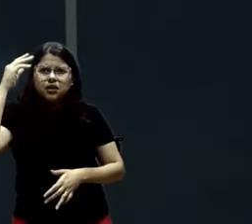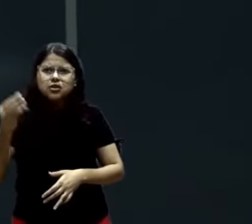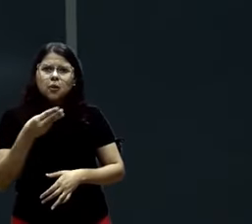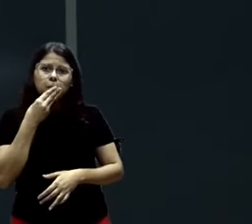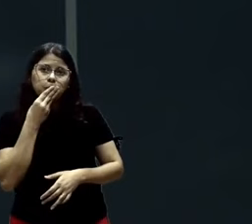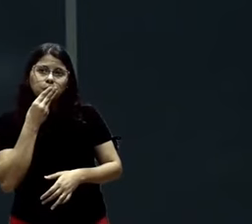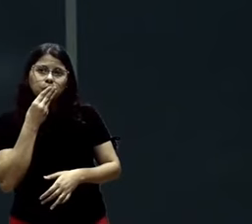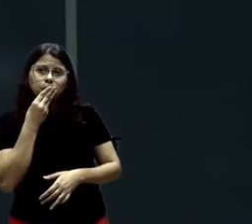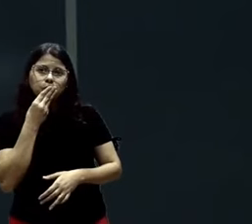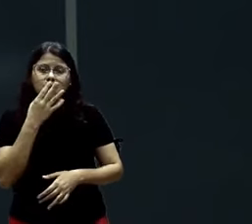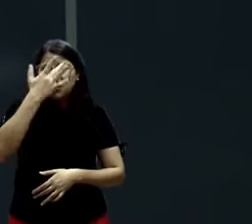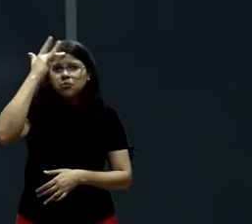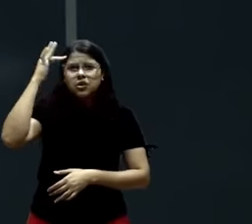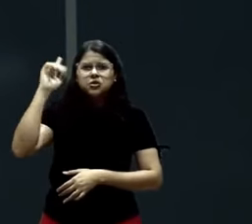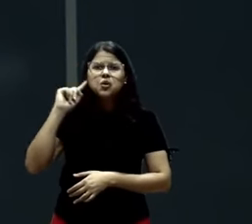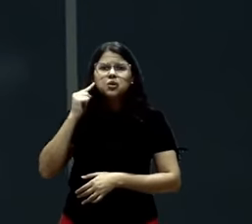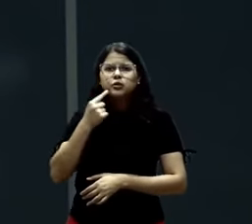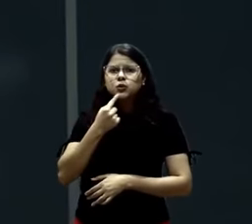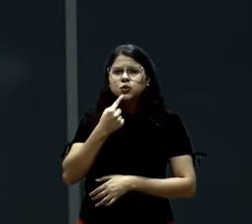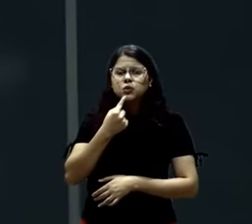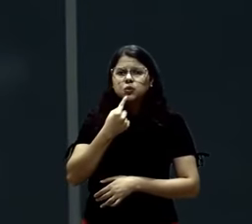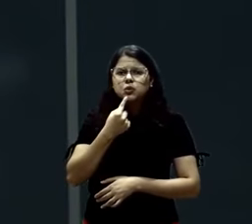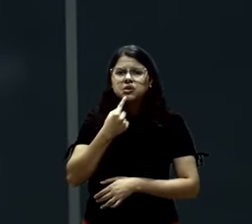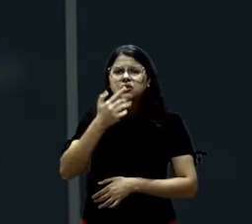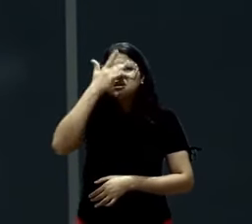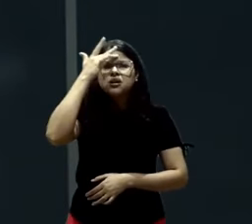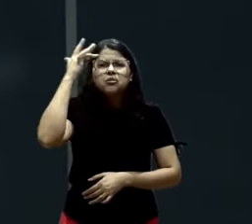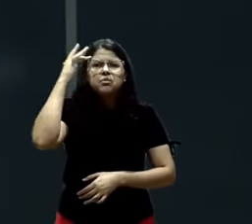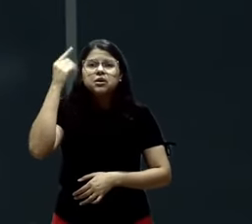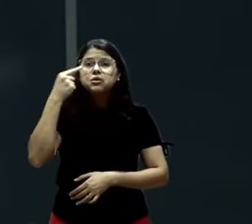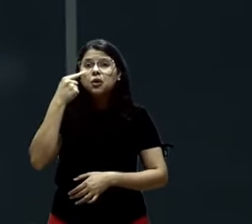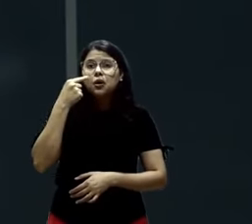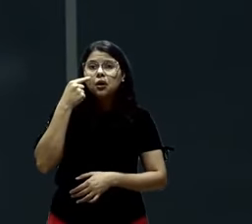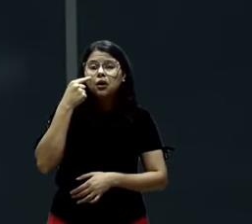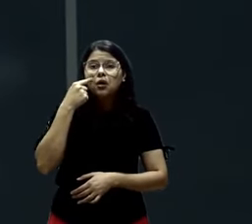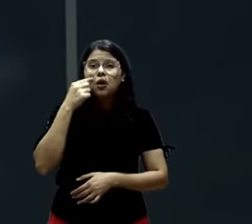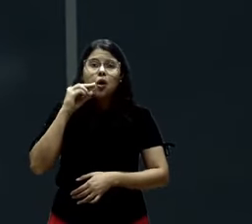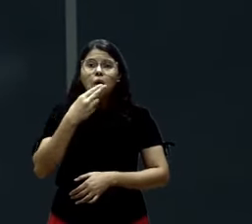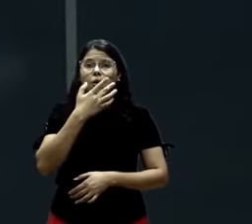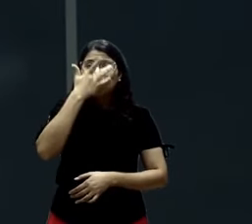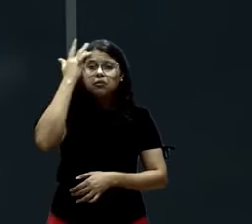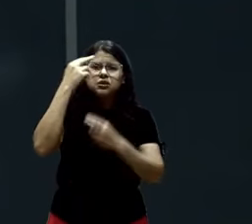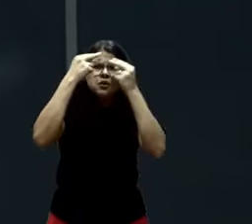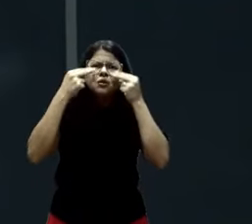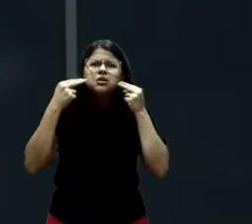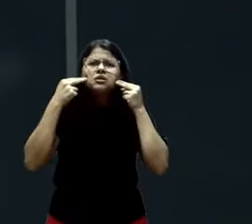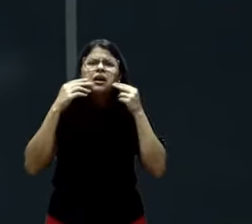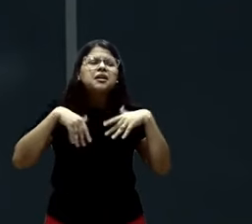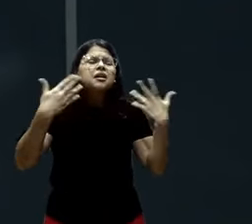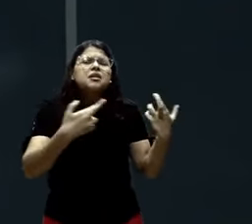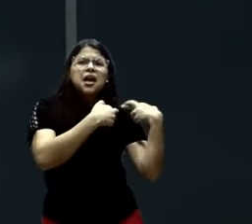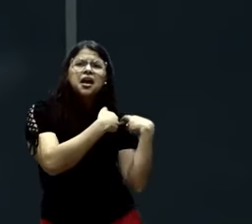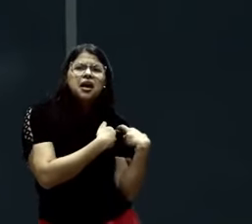Moisés, quem fez o surdo? Quem fez o que vê? Ou o cego? Não sou